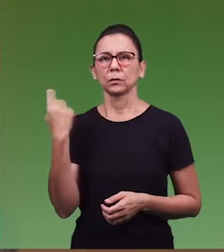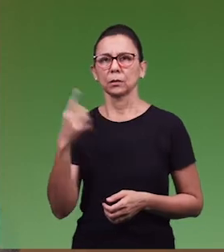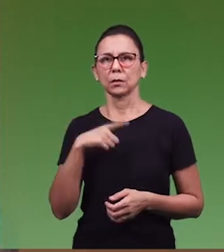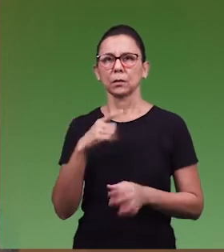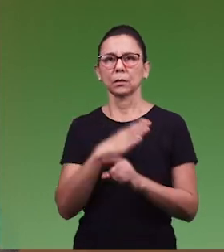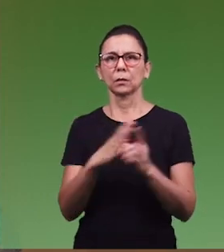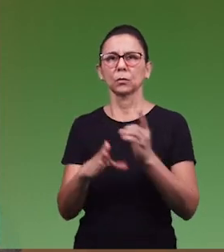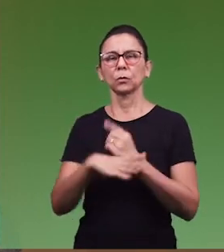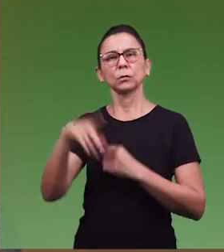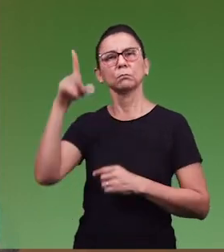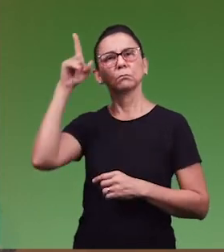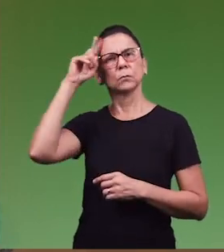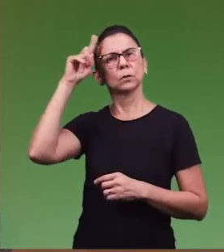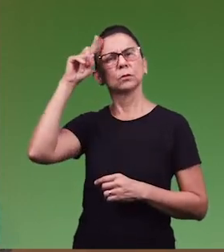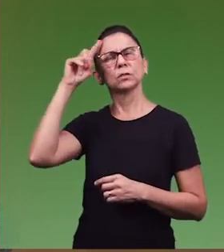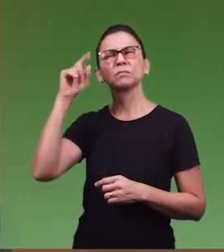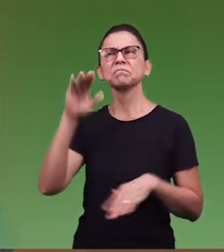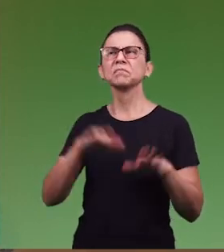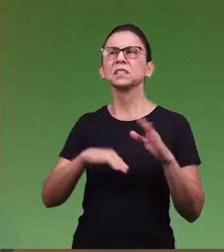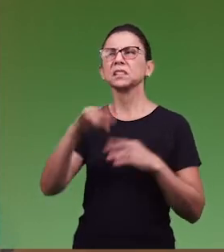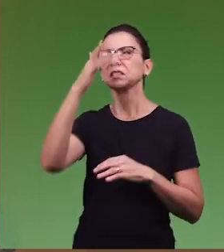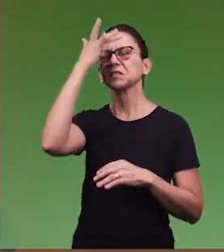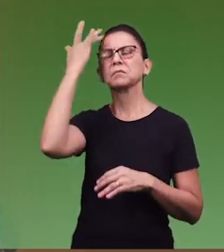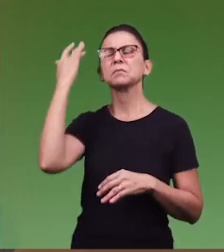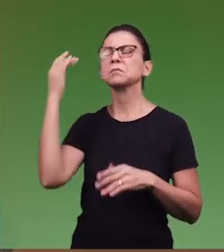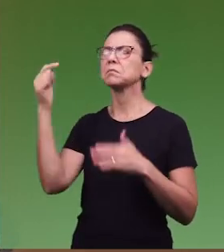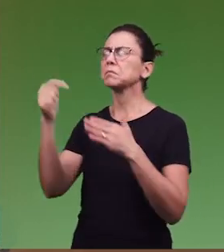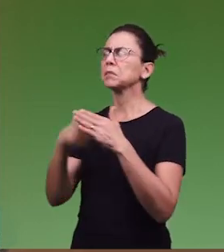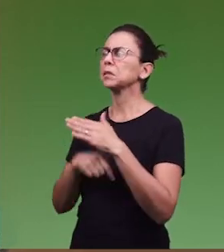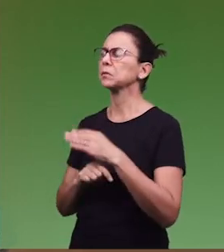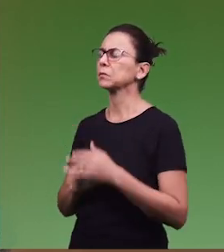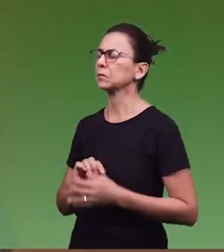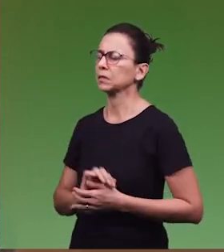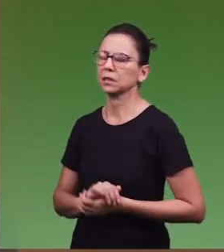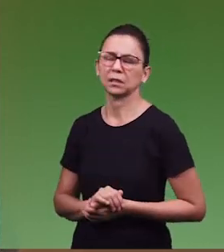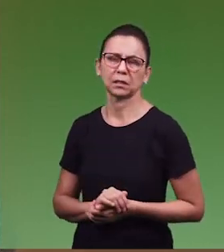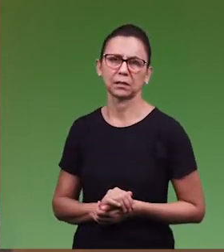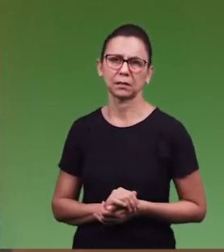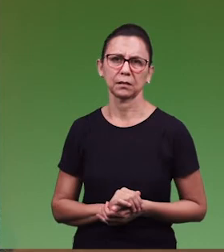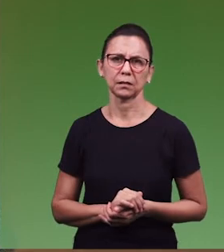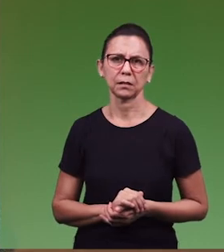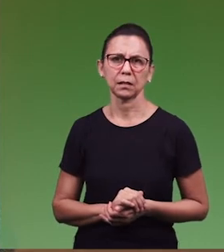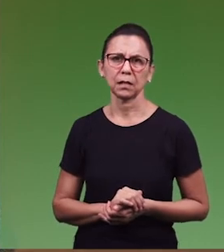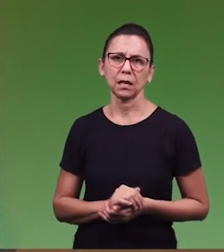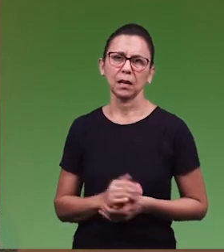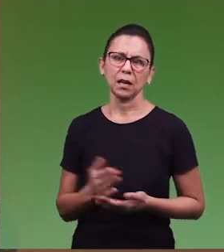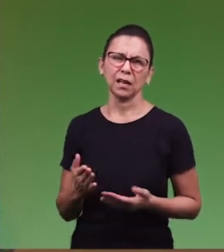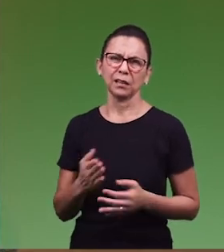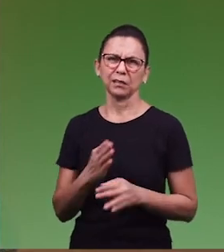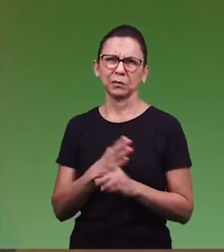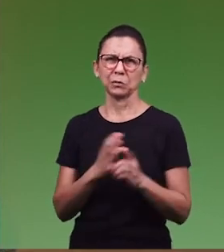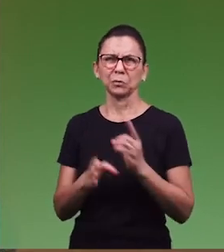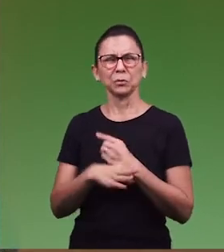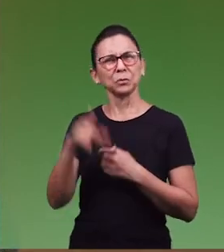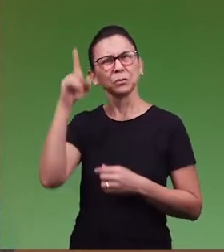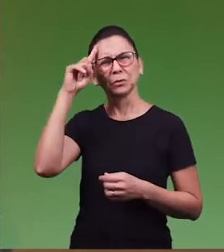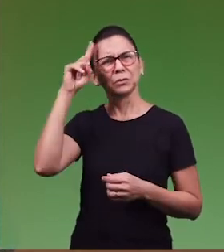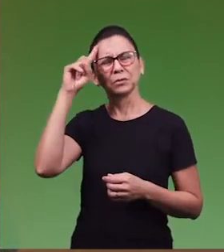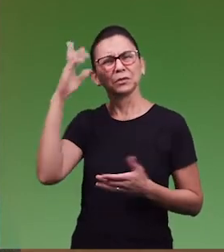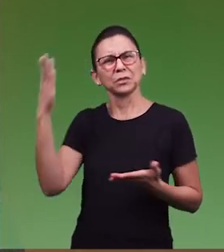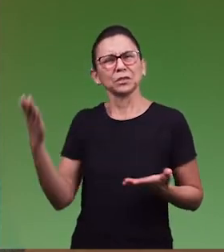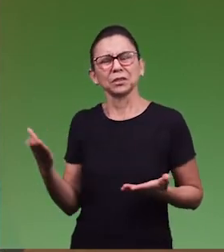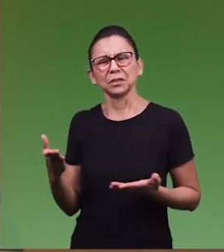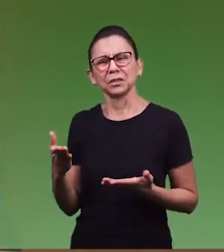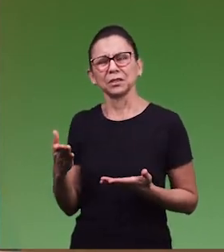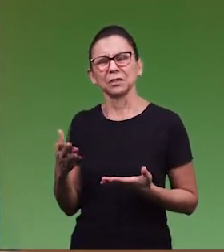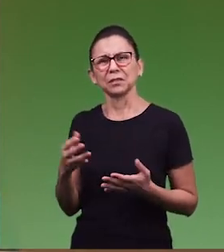alguém pergunta, o que faz as pessoas, vocês têm culto todos os dias, o que faz as pessoas irem à igreja todos os dias,